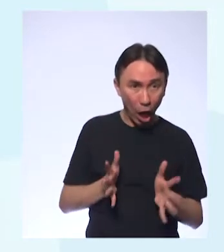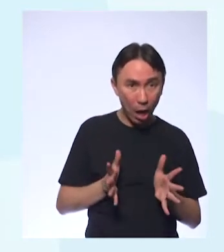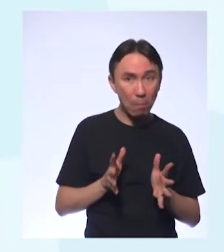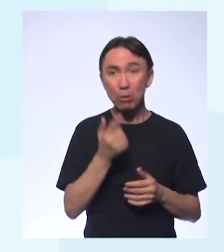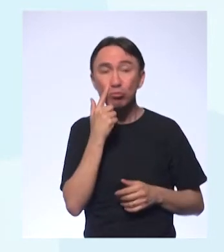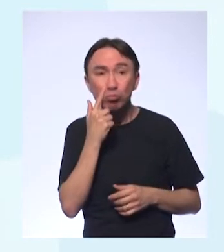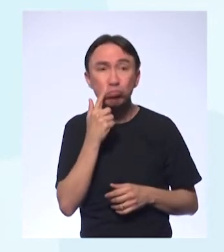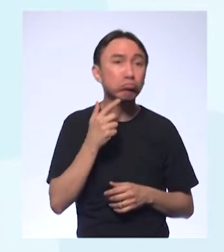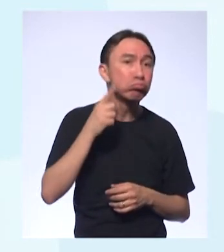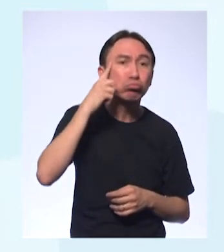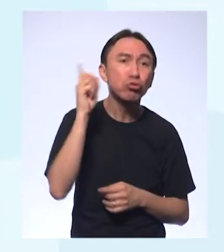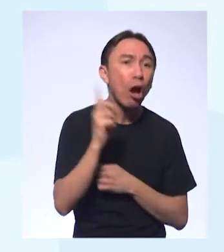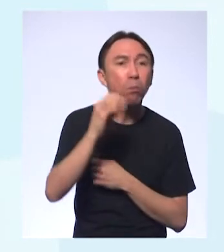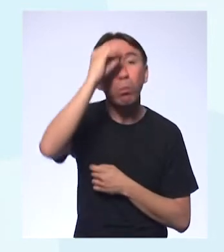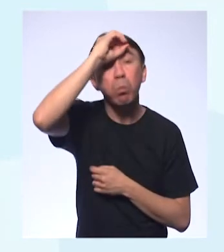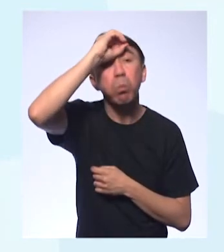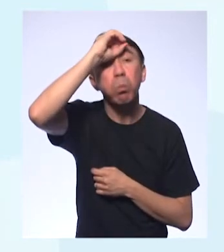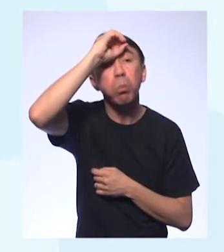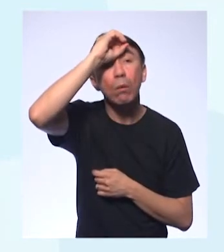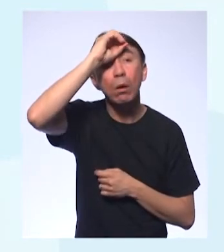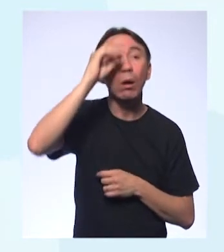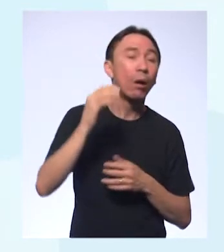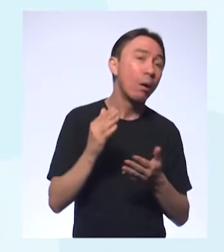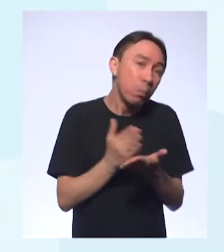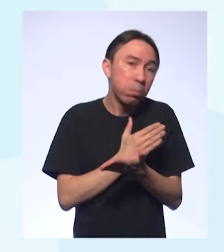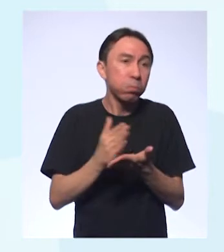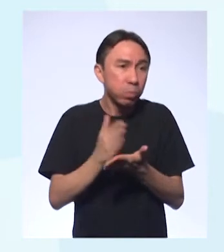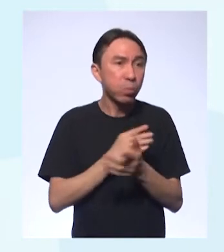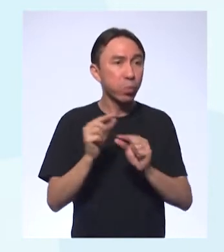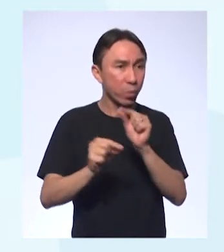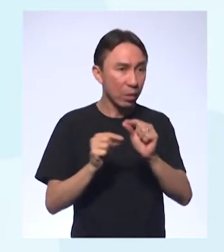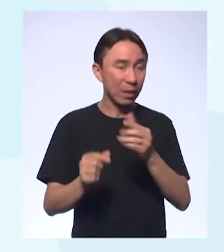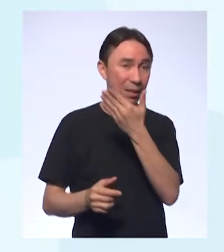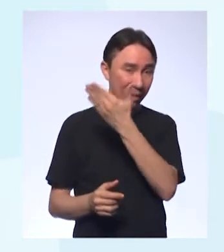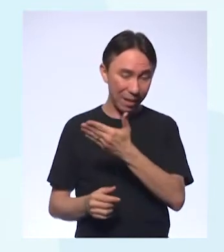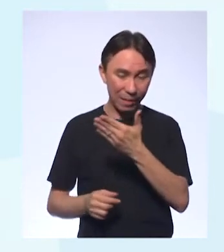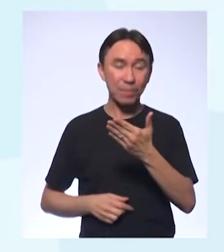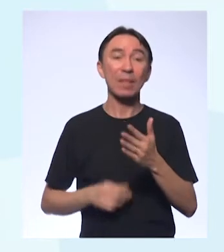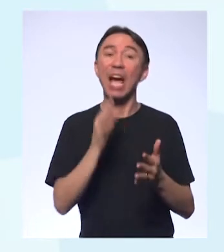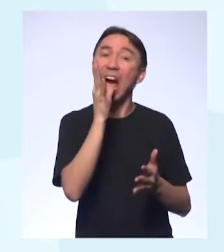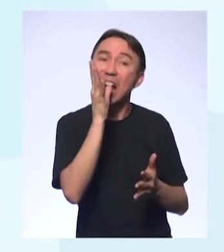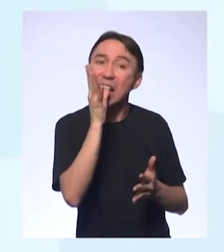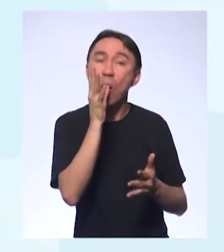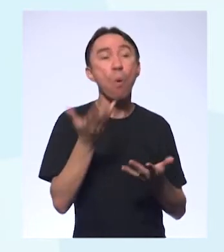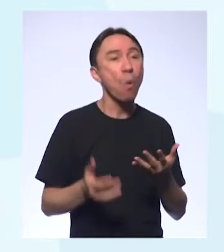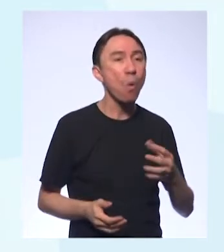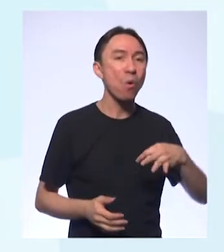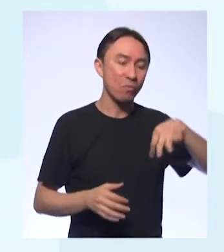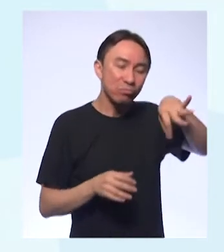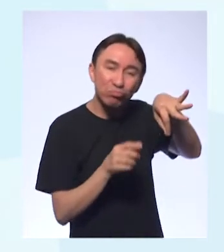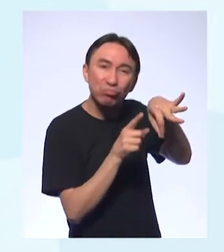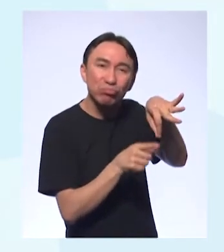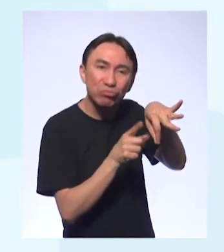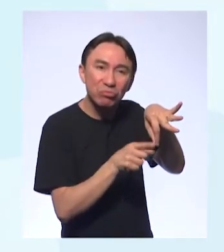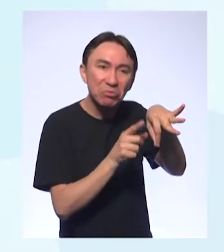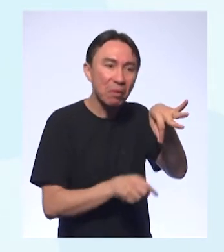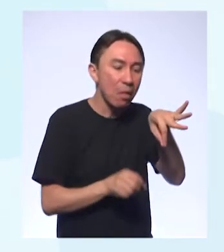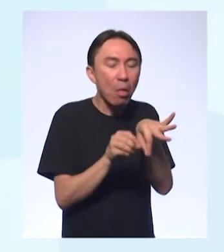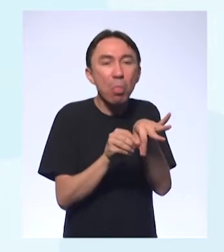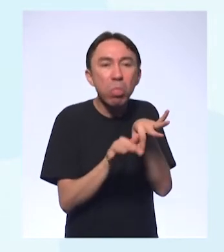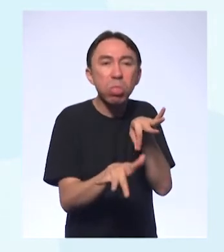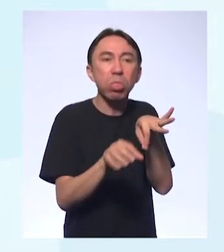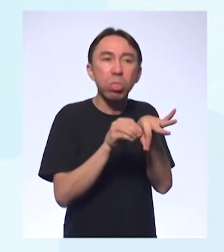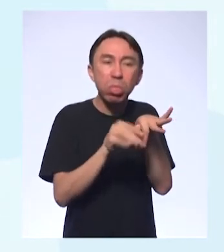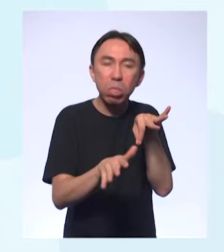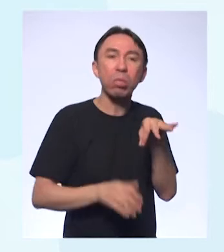sintomas típicos serão esses que estão aí, ó, secreções anormais do pênis ou da vagina, coceira ou irritação